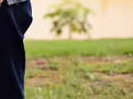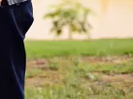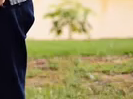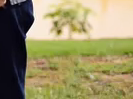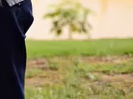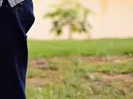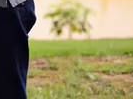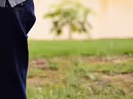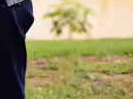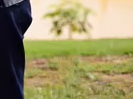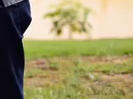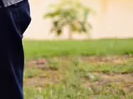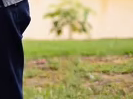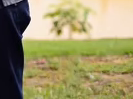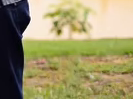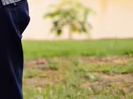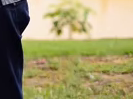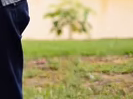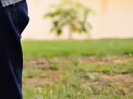Bye.